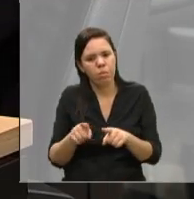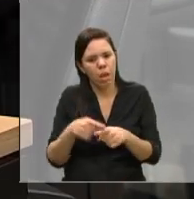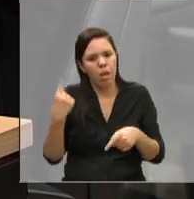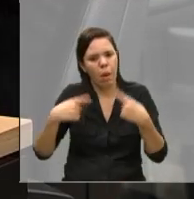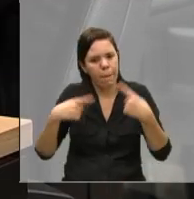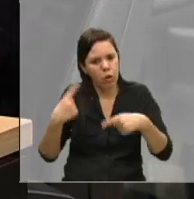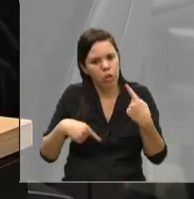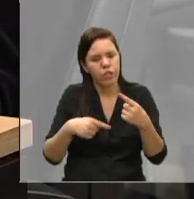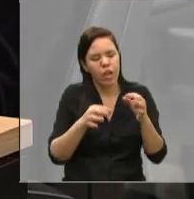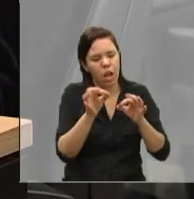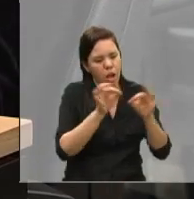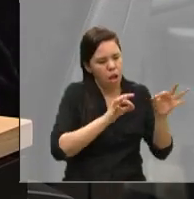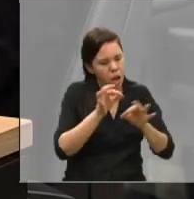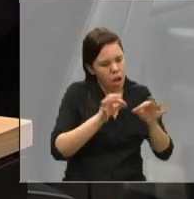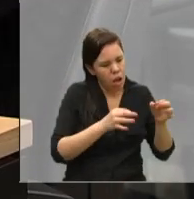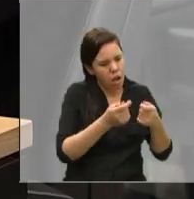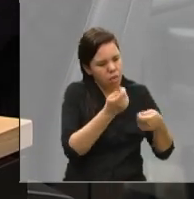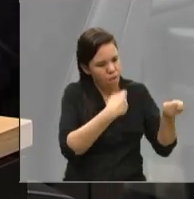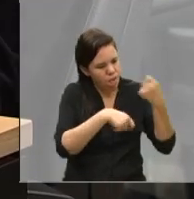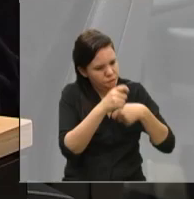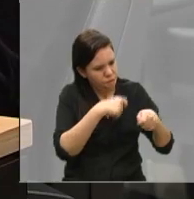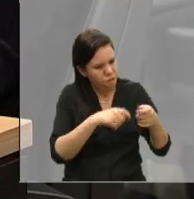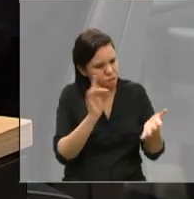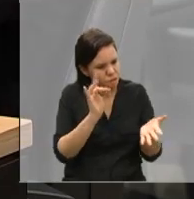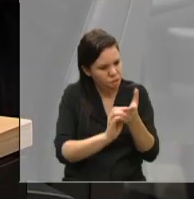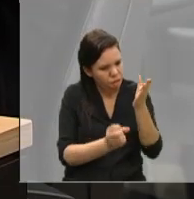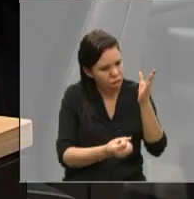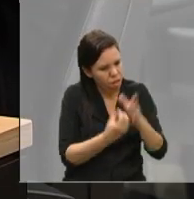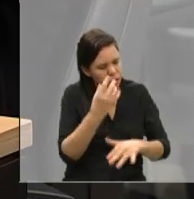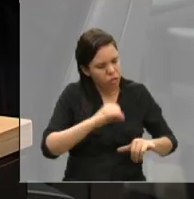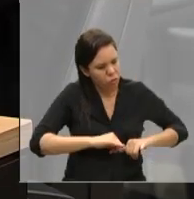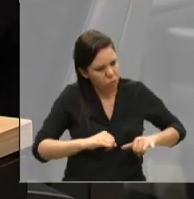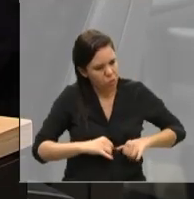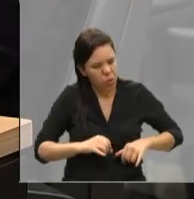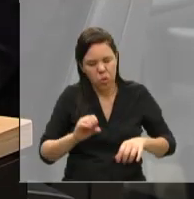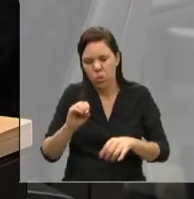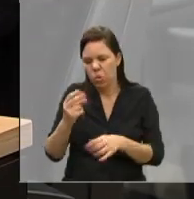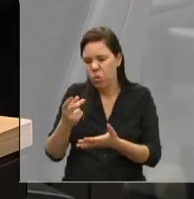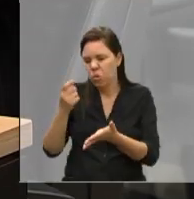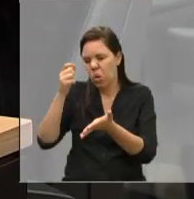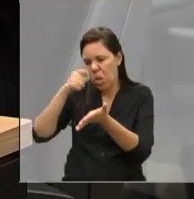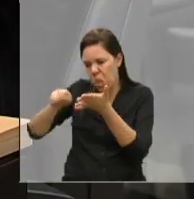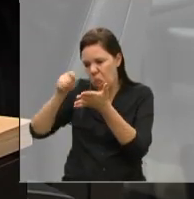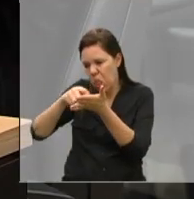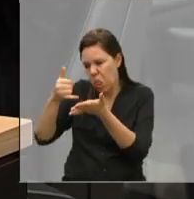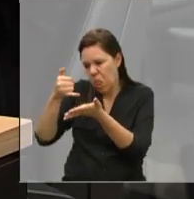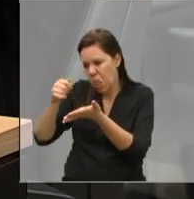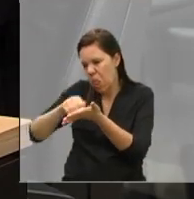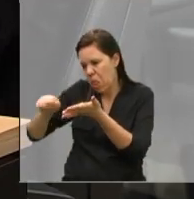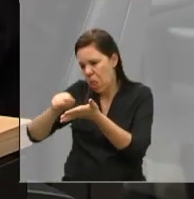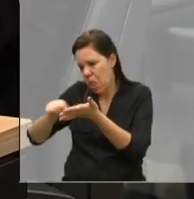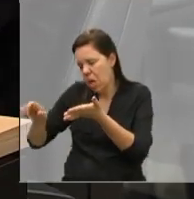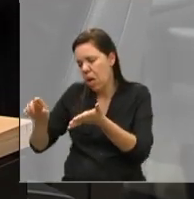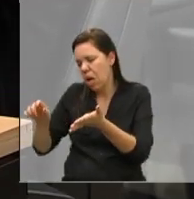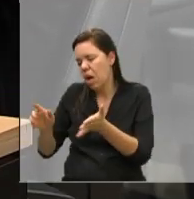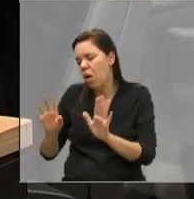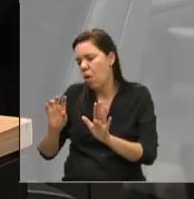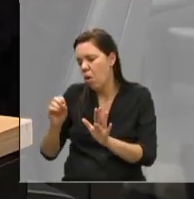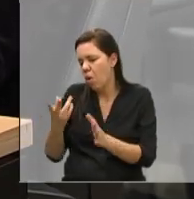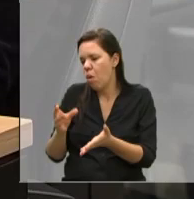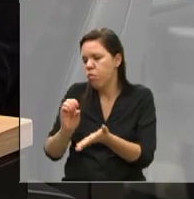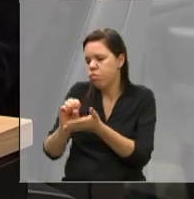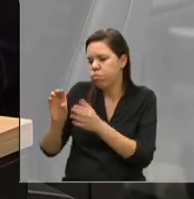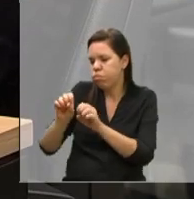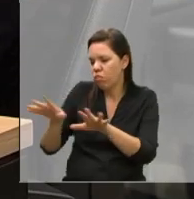com base nessa realidade e não com base na canetada, o orçamento distribuído. Nós temos corte agora, né, o orçamento que